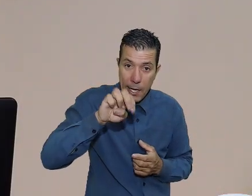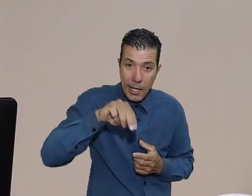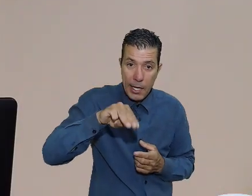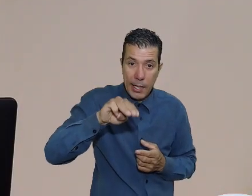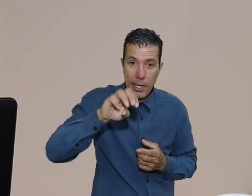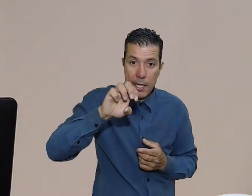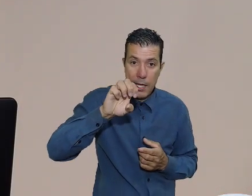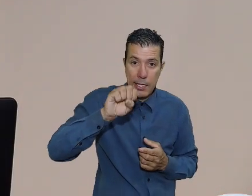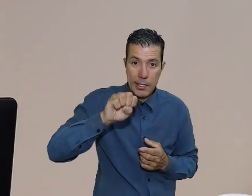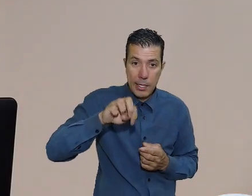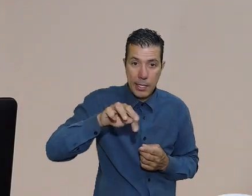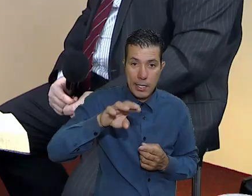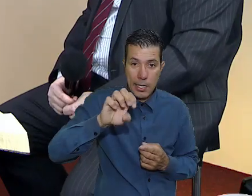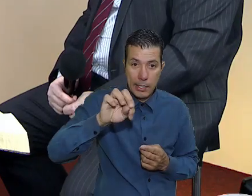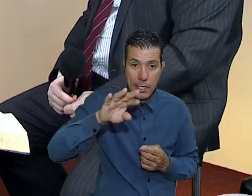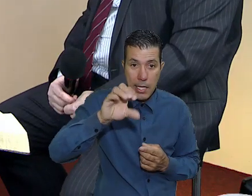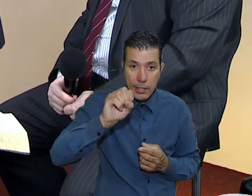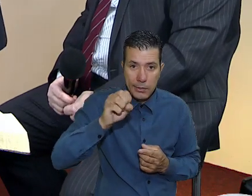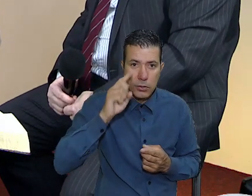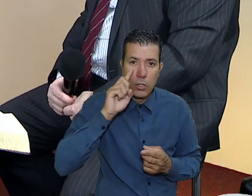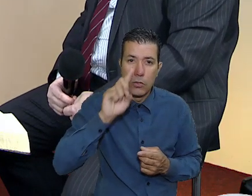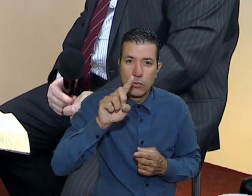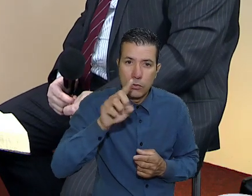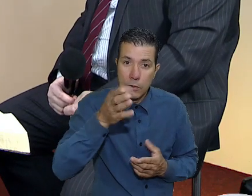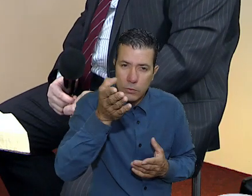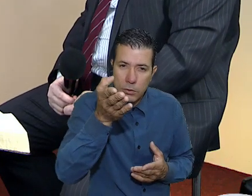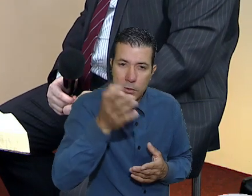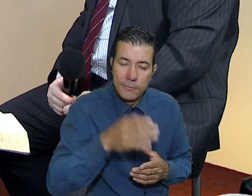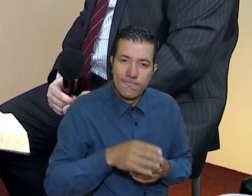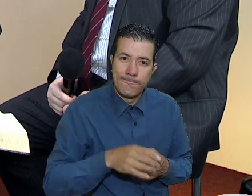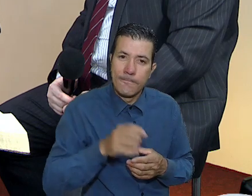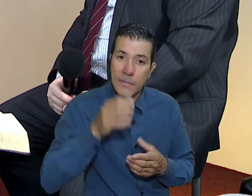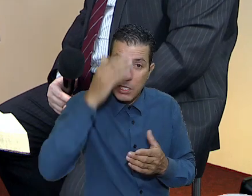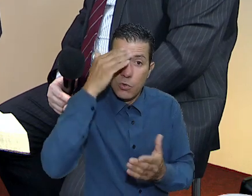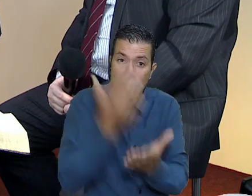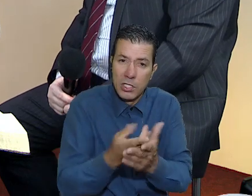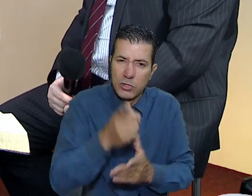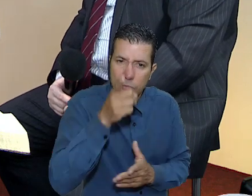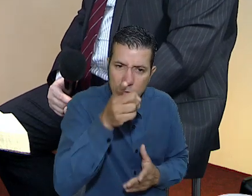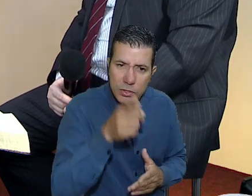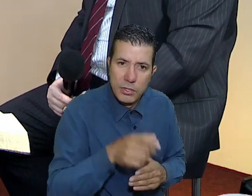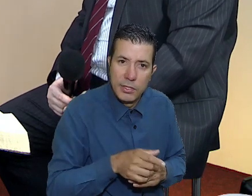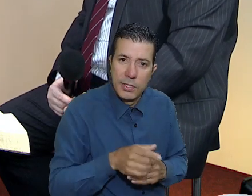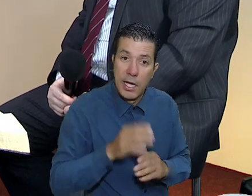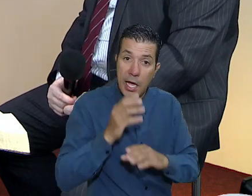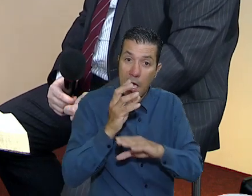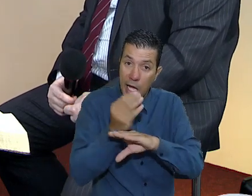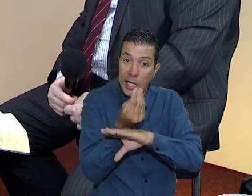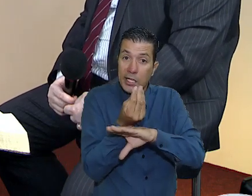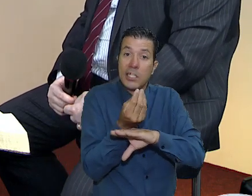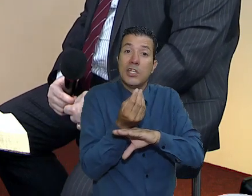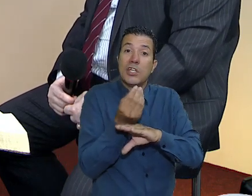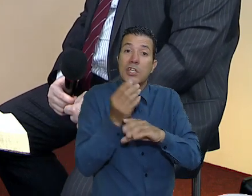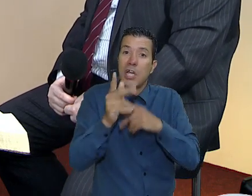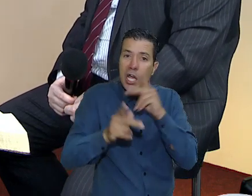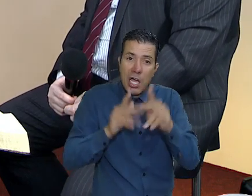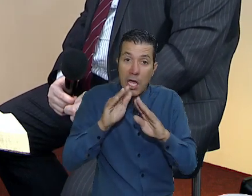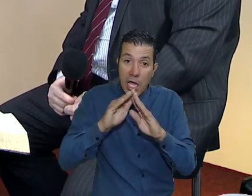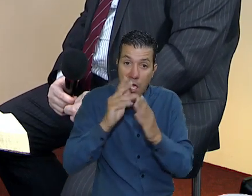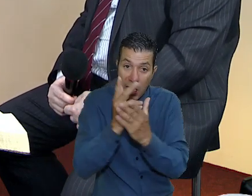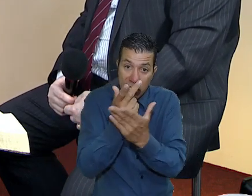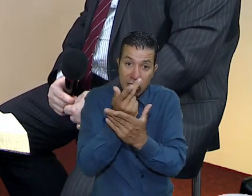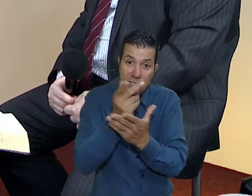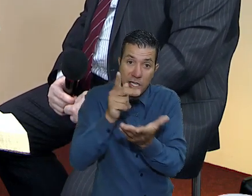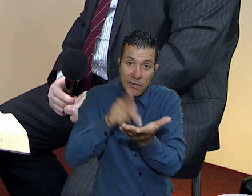para lá, pastores. Olha comigo ali, por favor. Nós estamos olhando para você porque eu acredito que a igreja verdadeira, o povo de Deus, está me